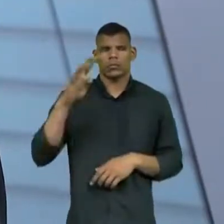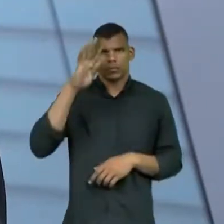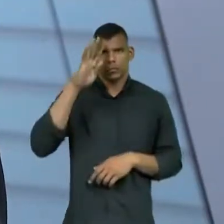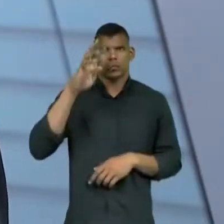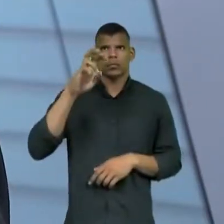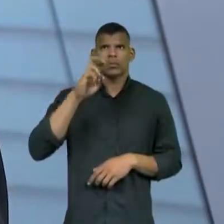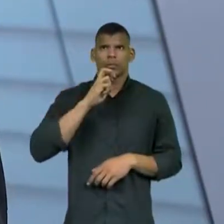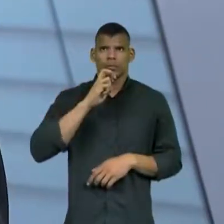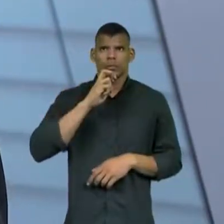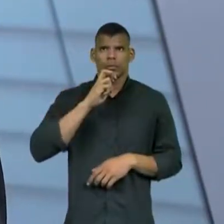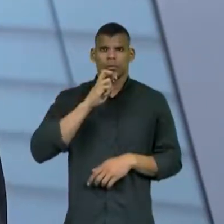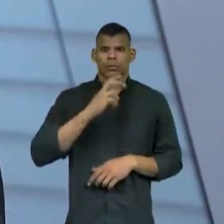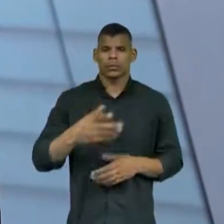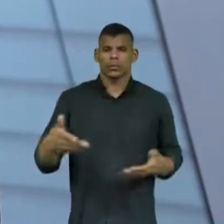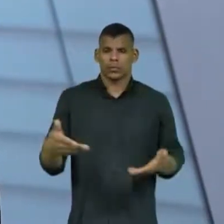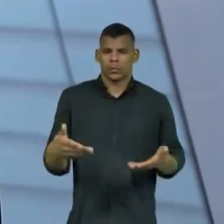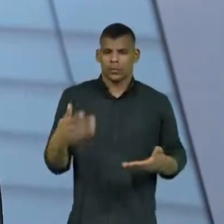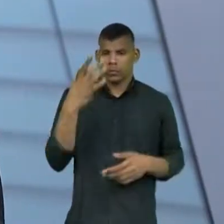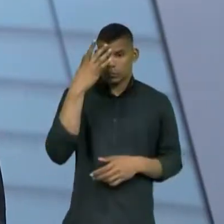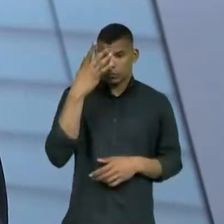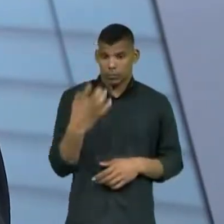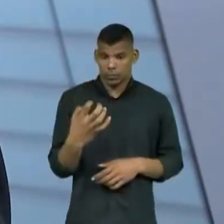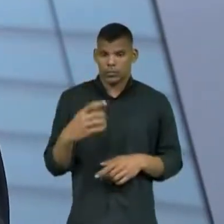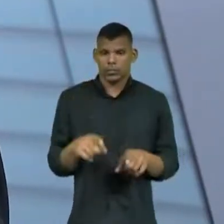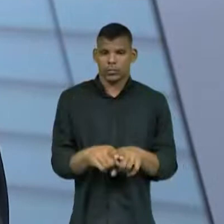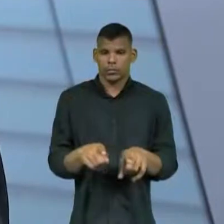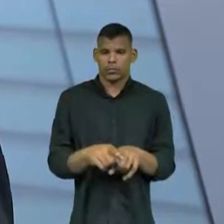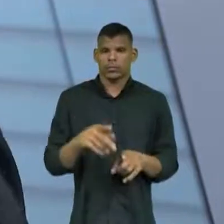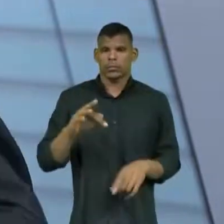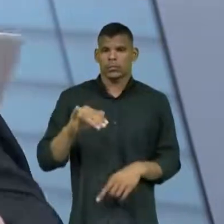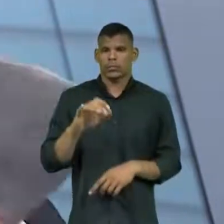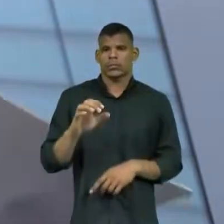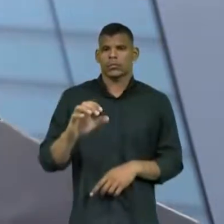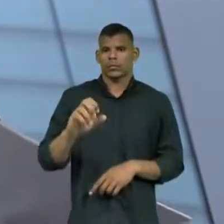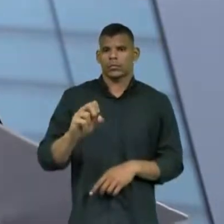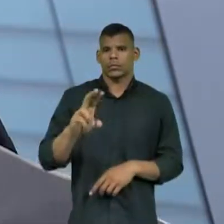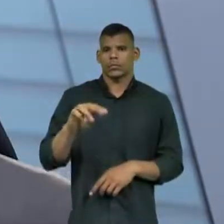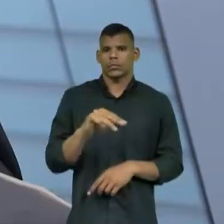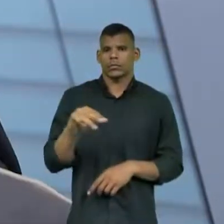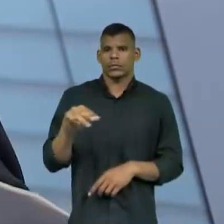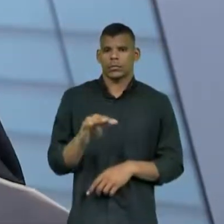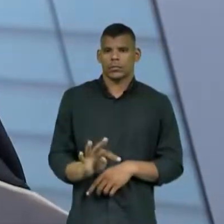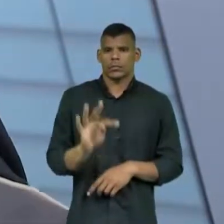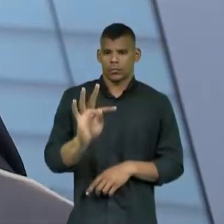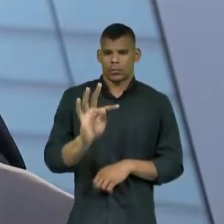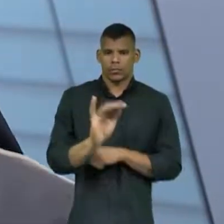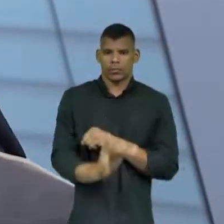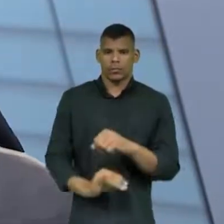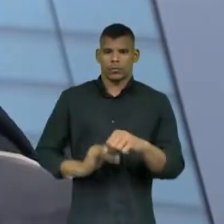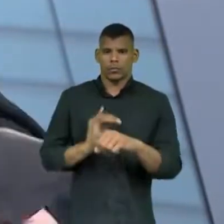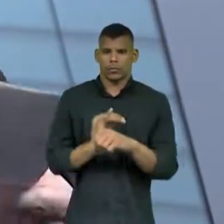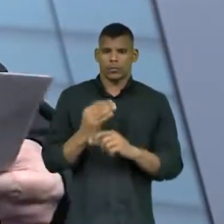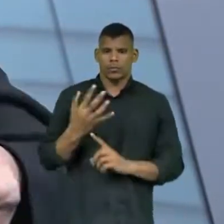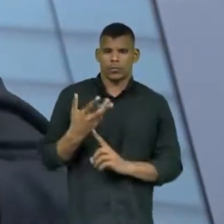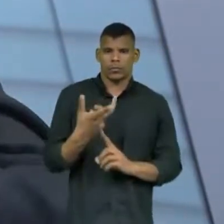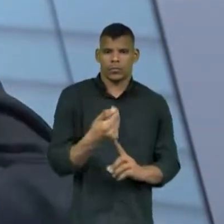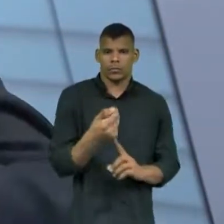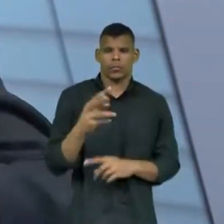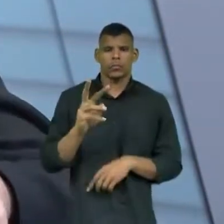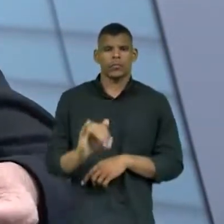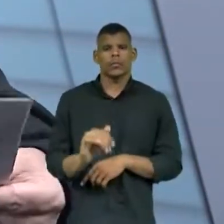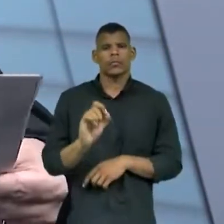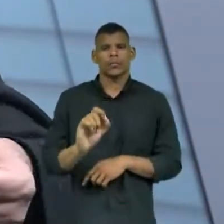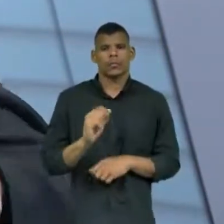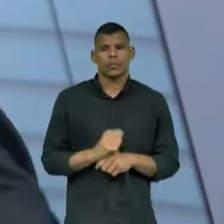né? Portanto, hoje e amanhã, o FIEC Summit, que é um evento grandioso, internacional, que vai trazer,